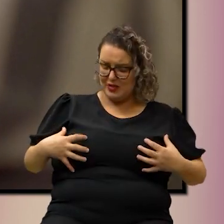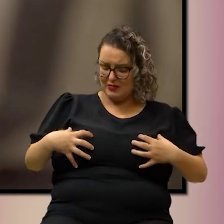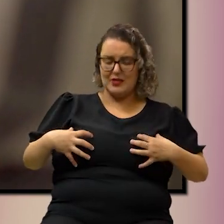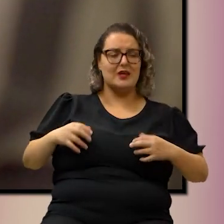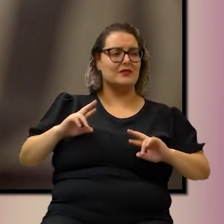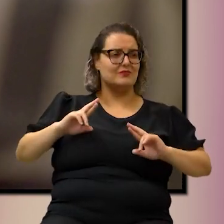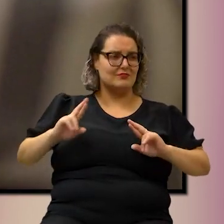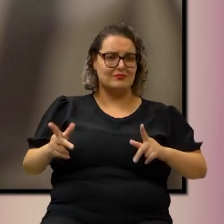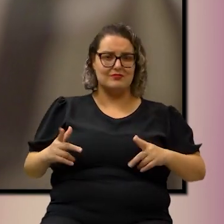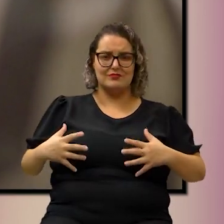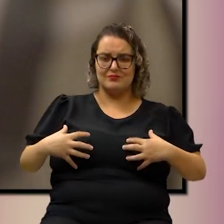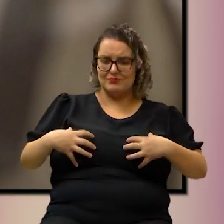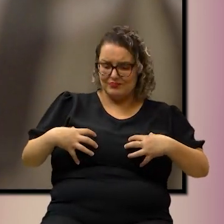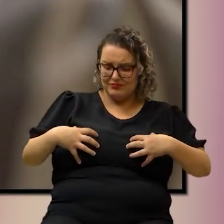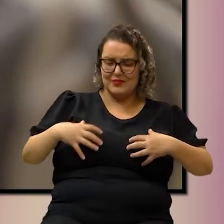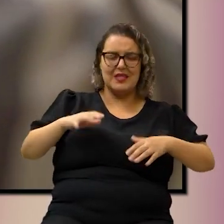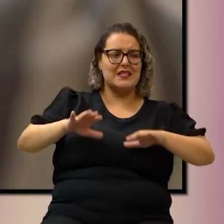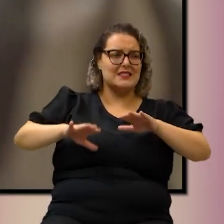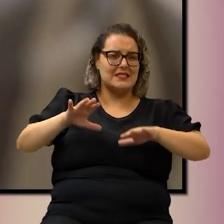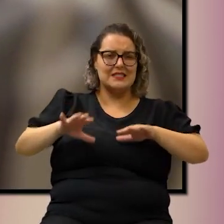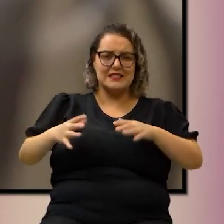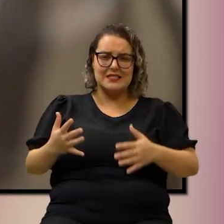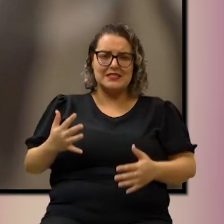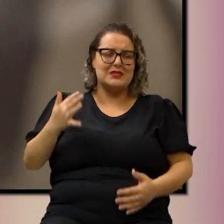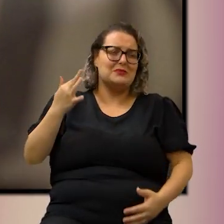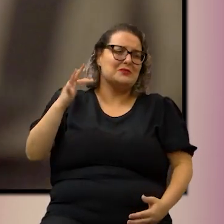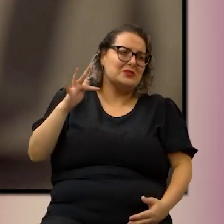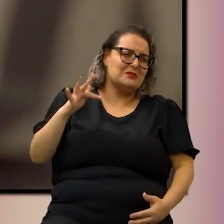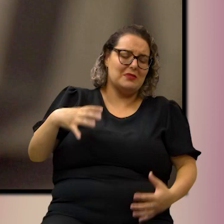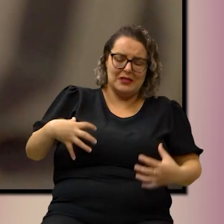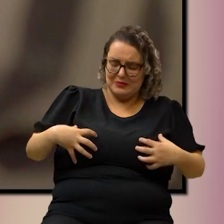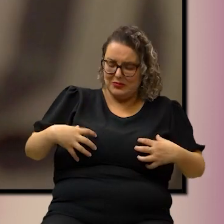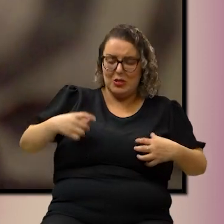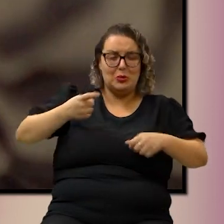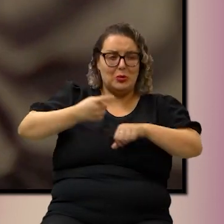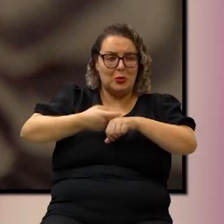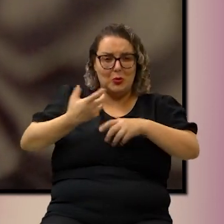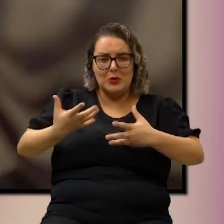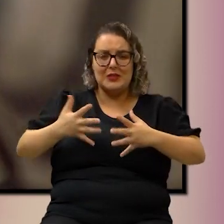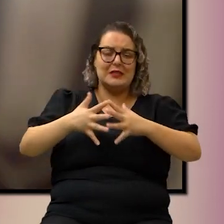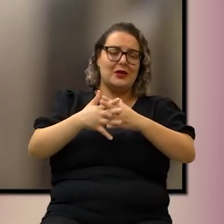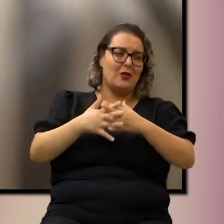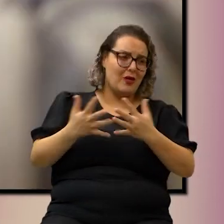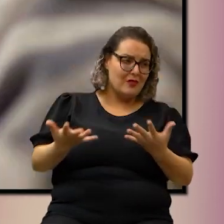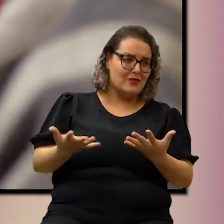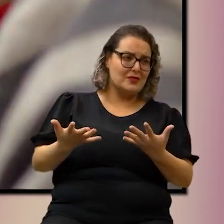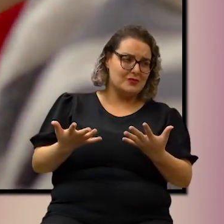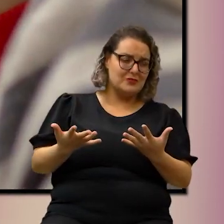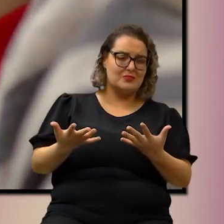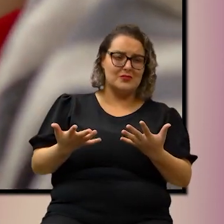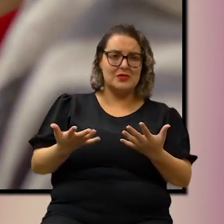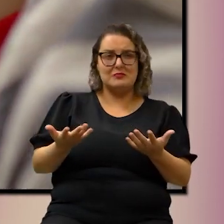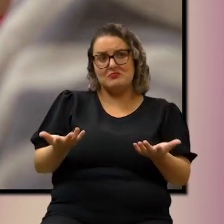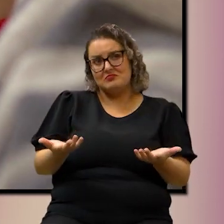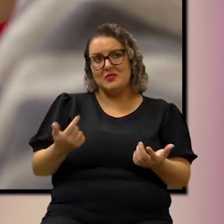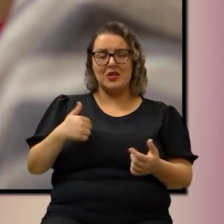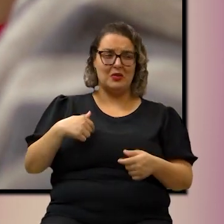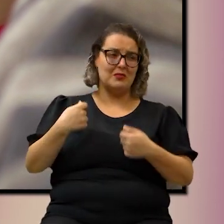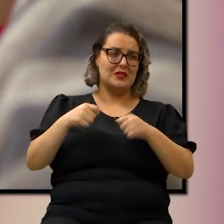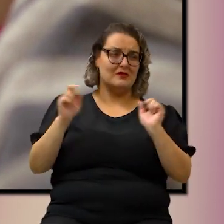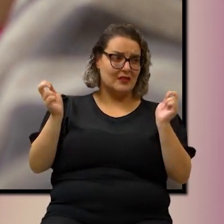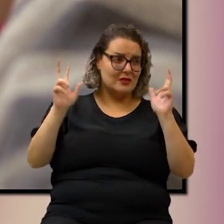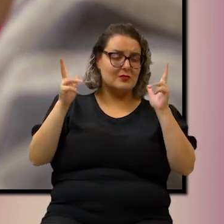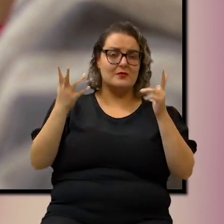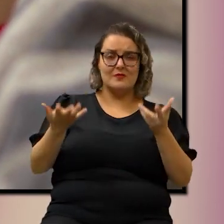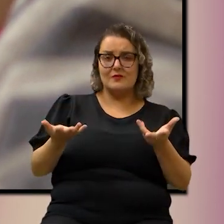A mama fica diferente, fica mais, assim, dolorida e aí, às vezes confunde, né? Poxa, será que,